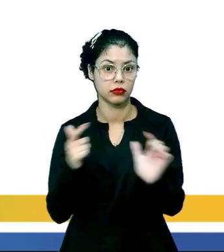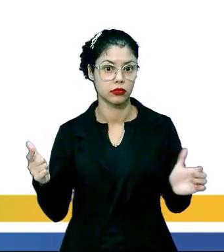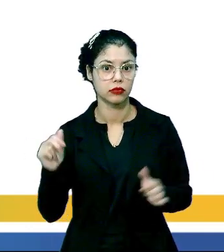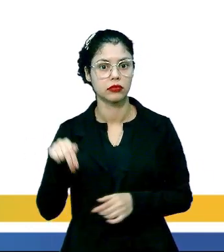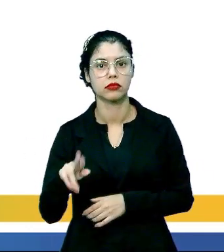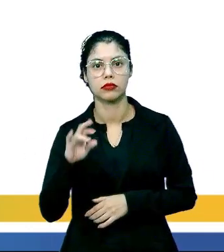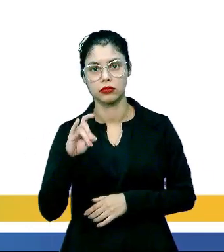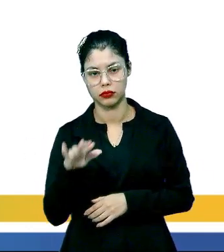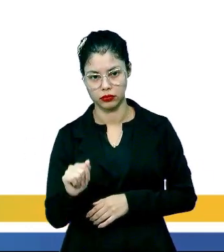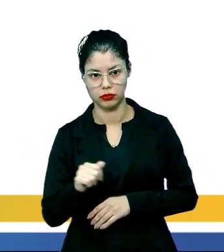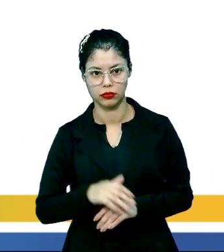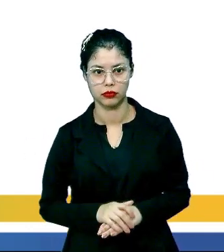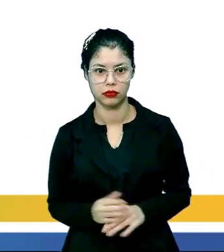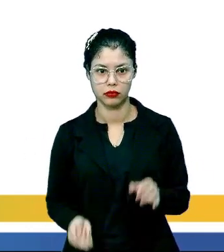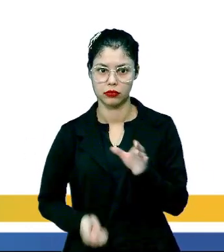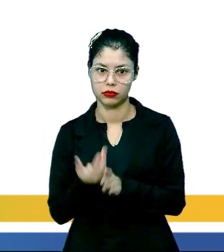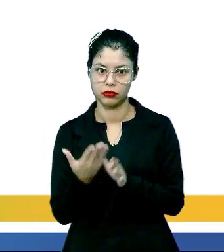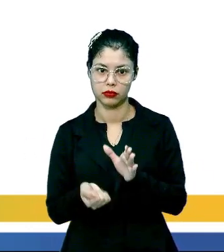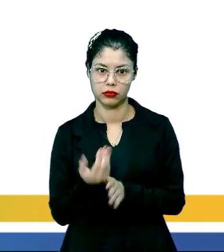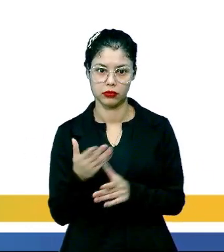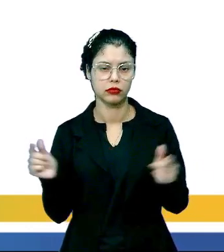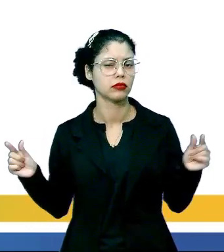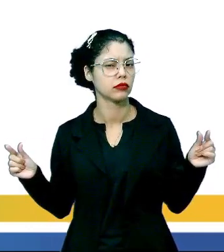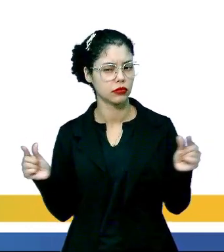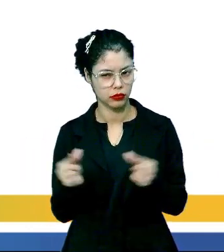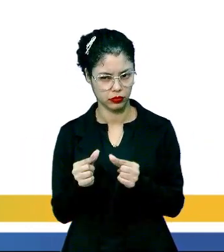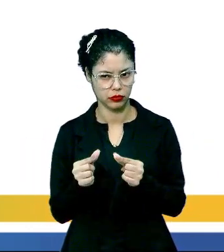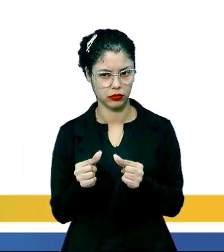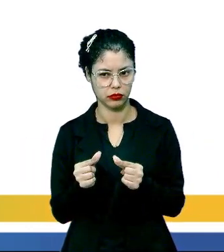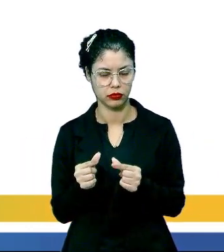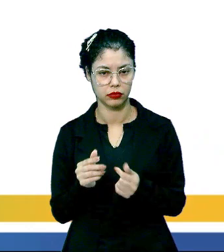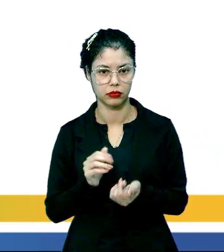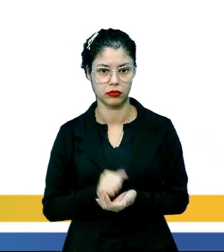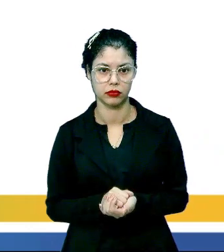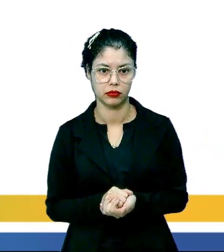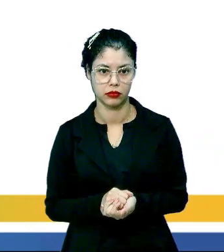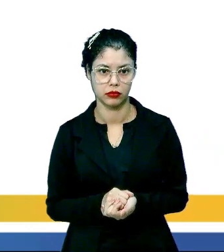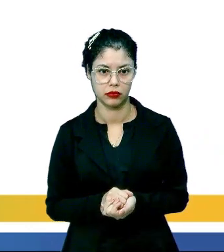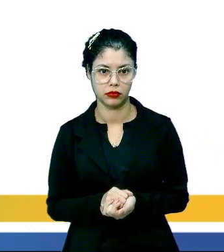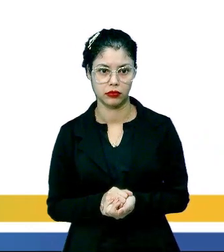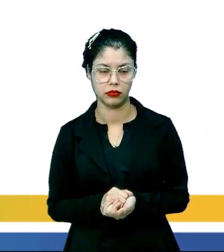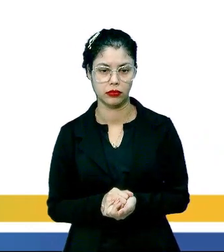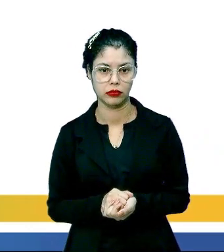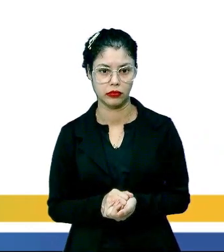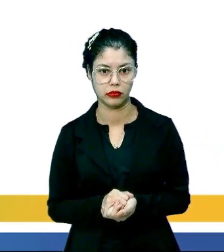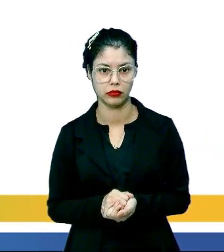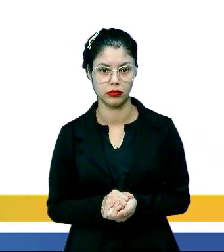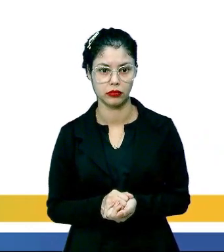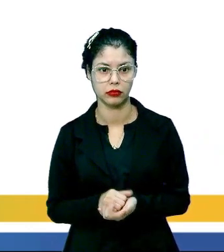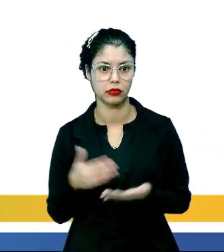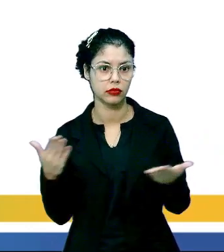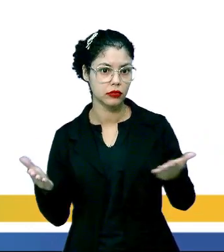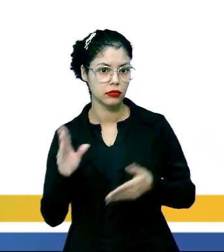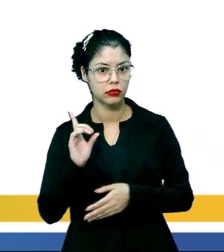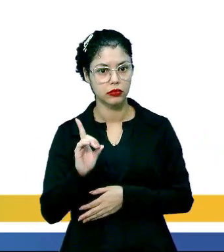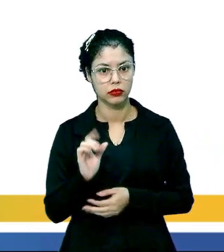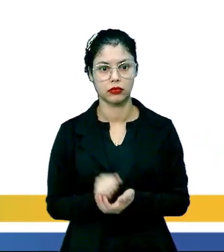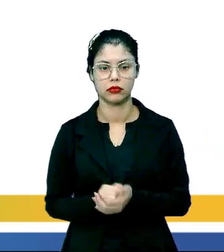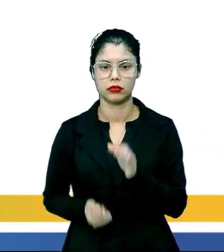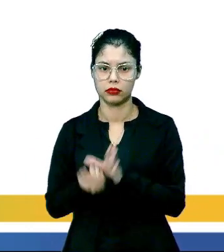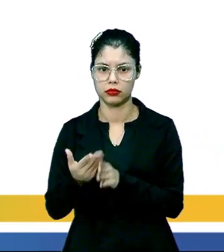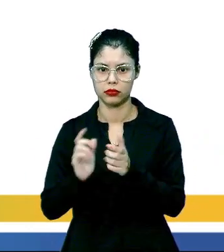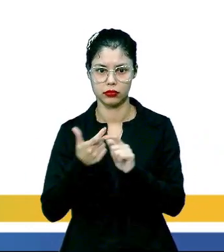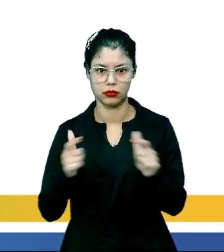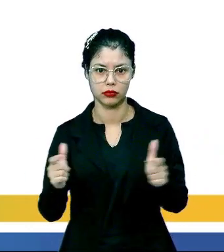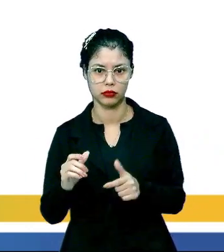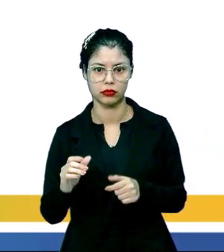produziu maior volume de urina. Alternativa C, produziu urina com menos ureia. Alternativa D,